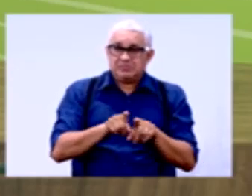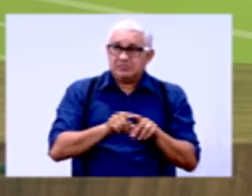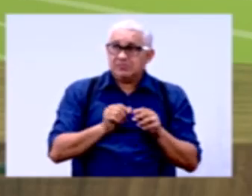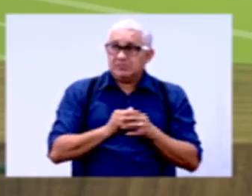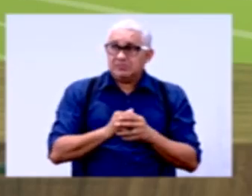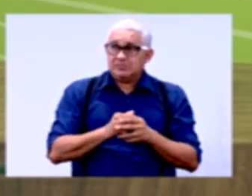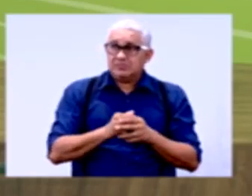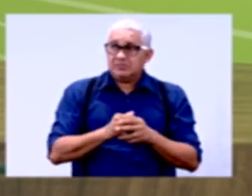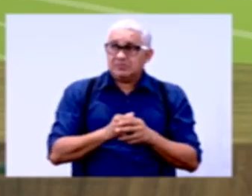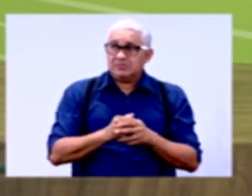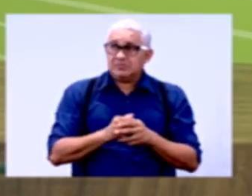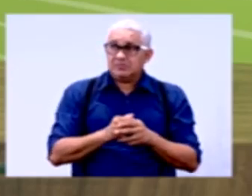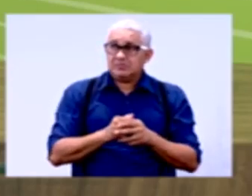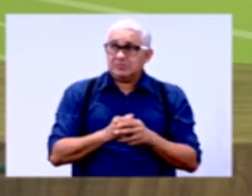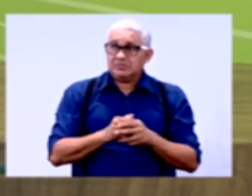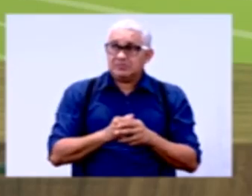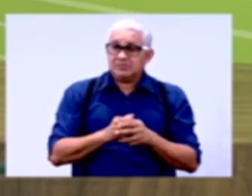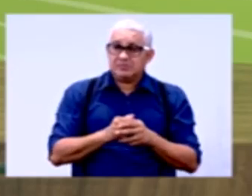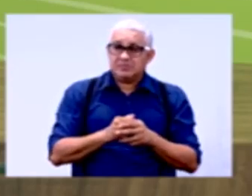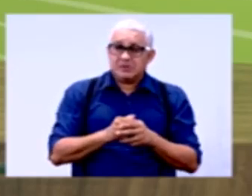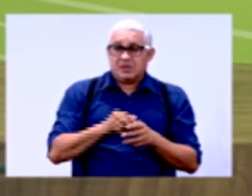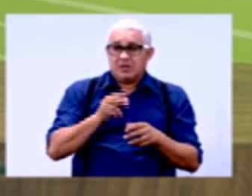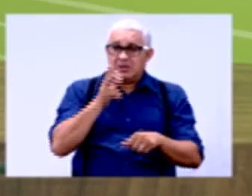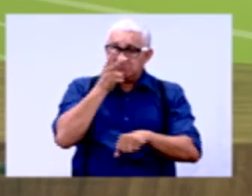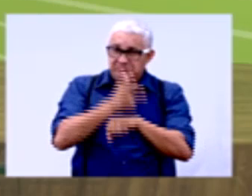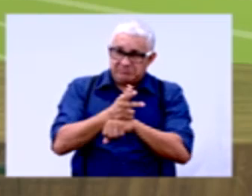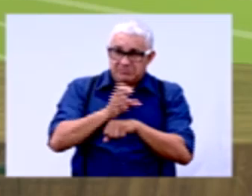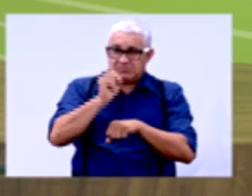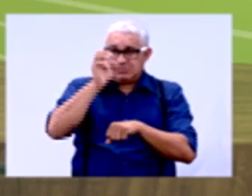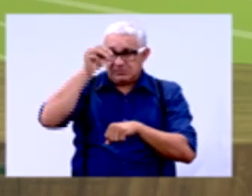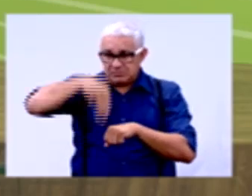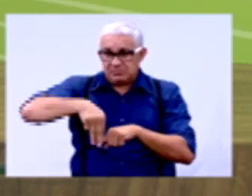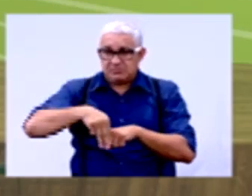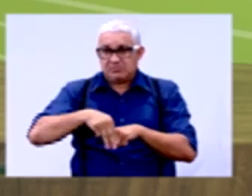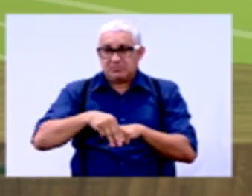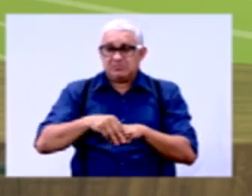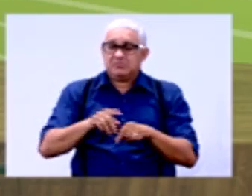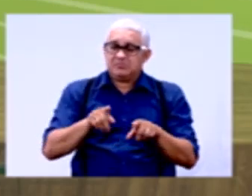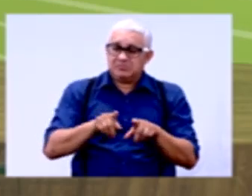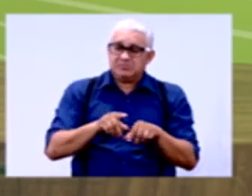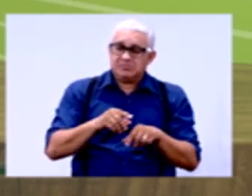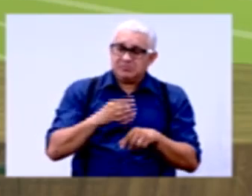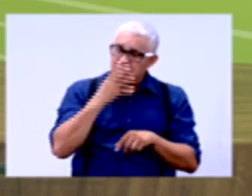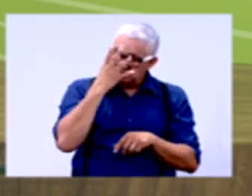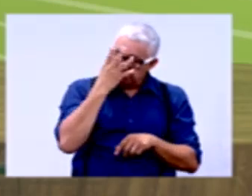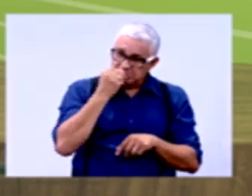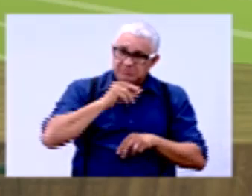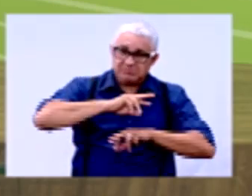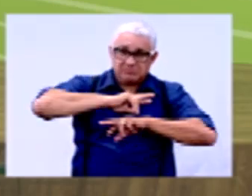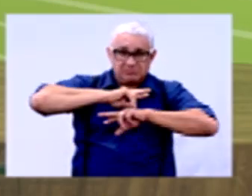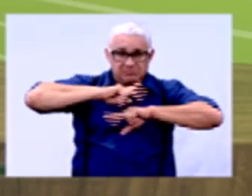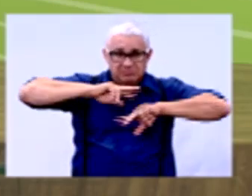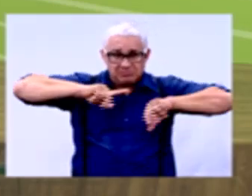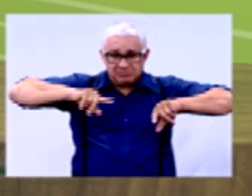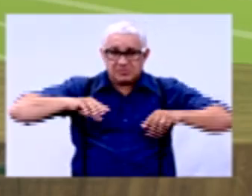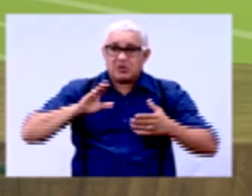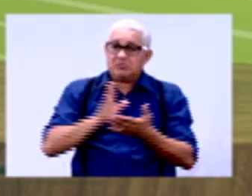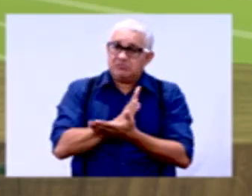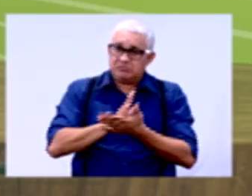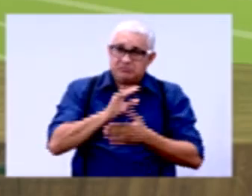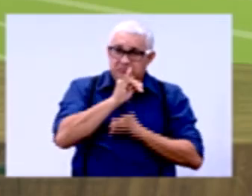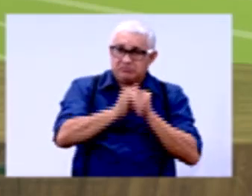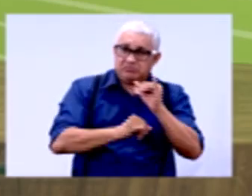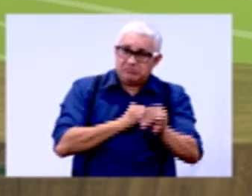com muita propriedade, execução de vídeos, sons, então imagens e tudo mais. Tanto é que alguns